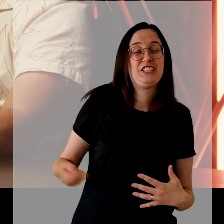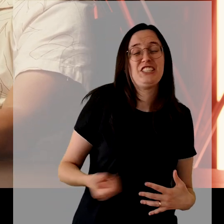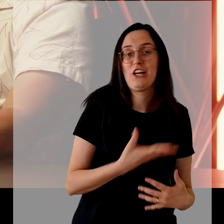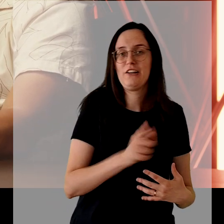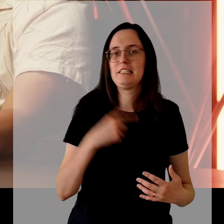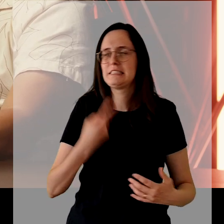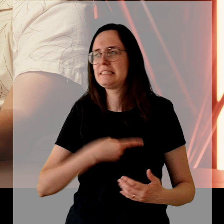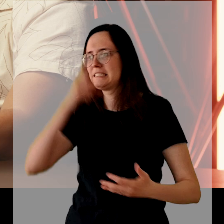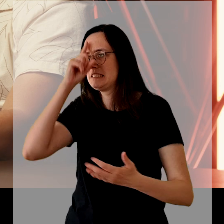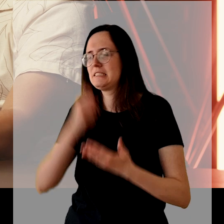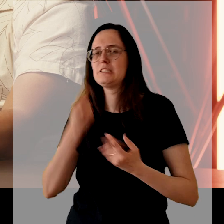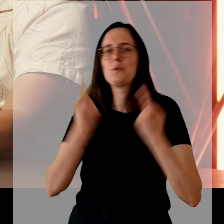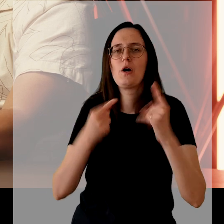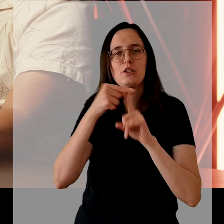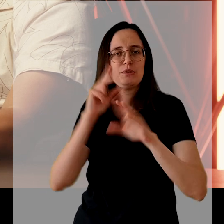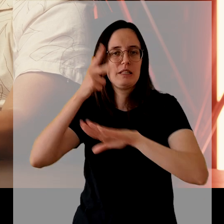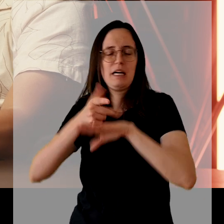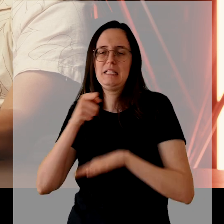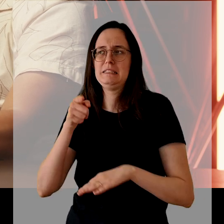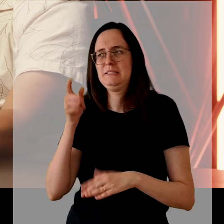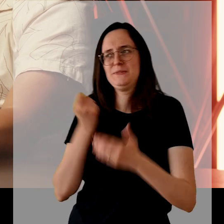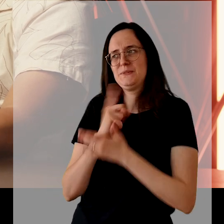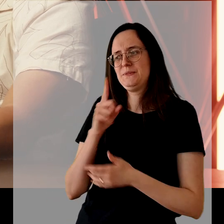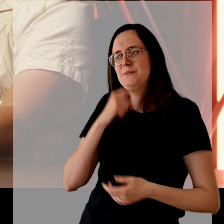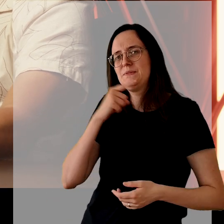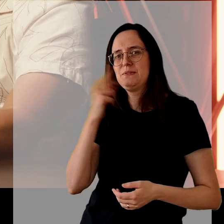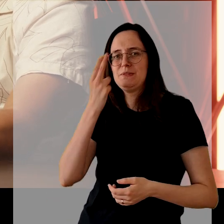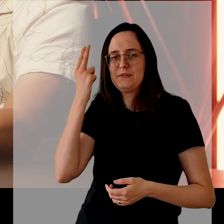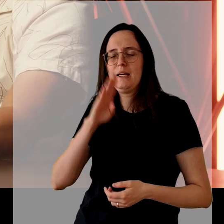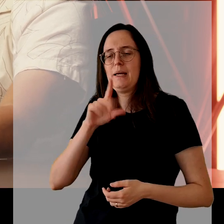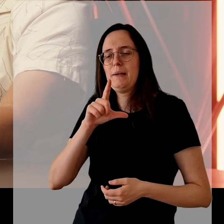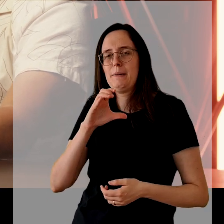recém-lançado, quando a gente estava decidindo a câmera. Nem era uma possibilidade trabalhar